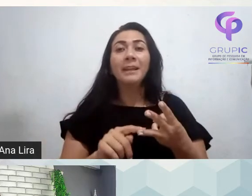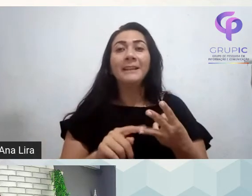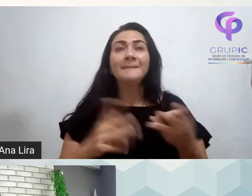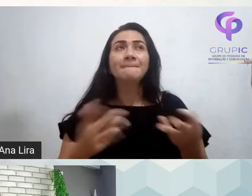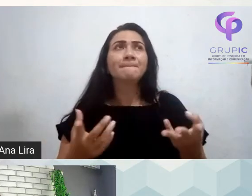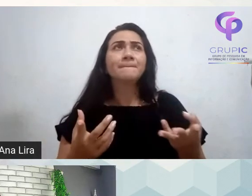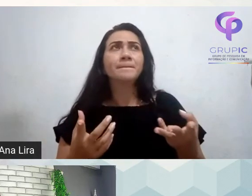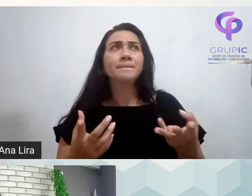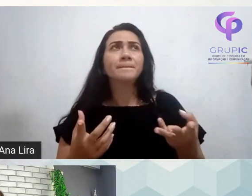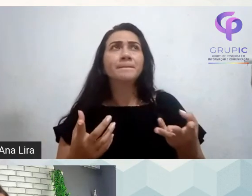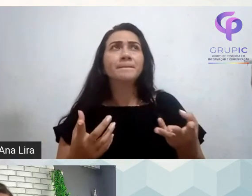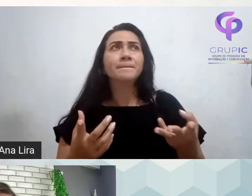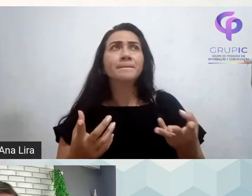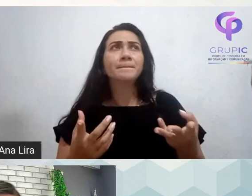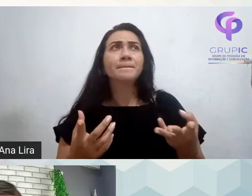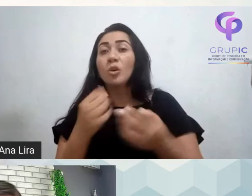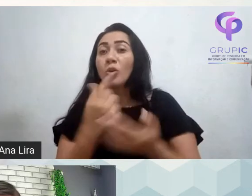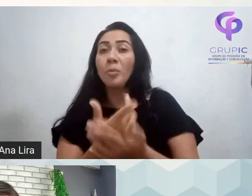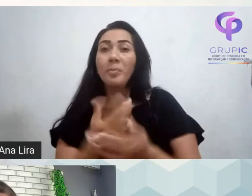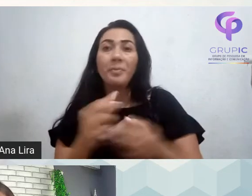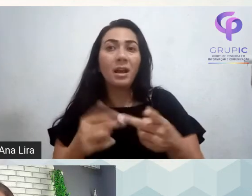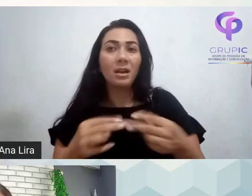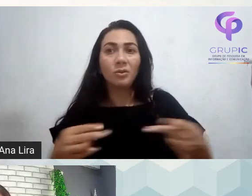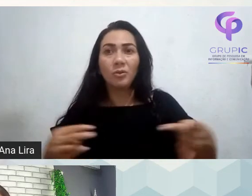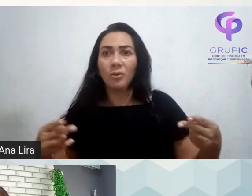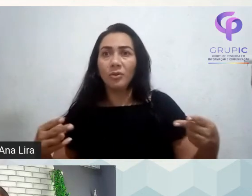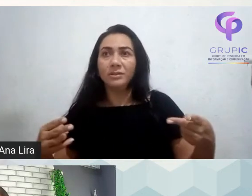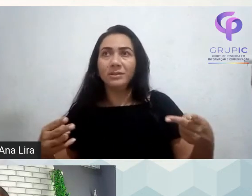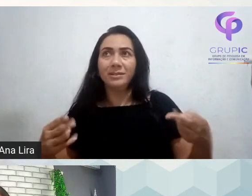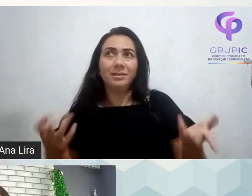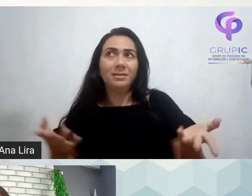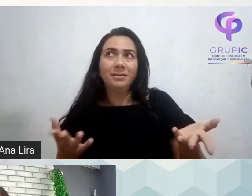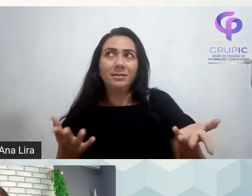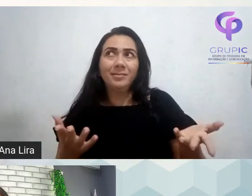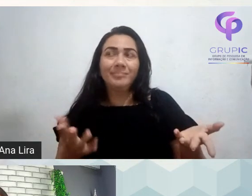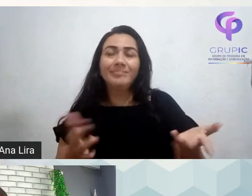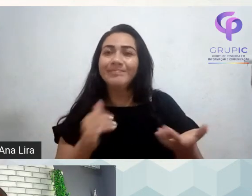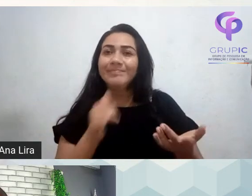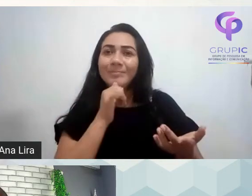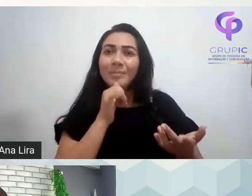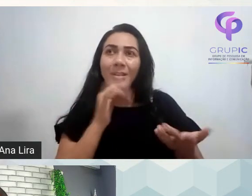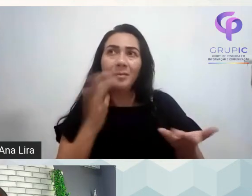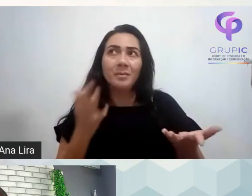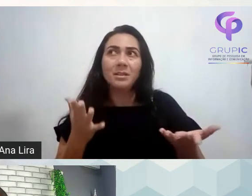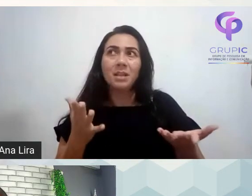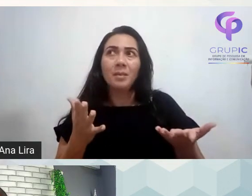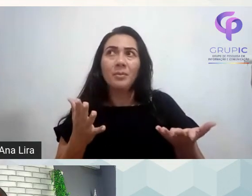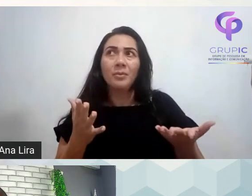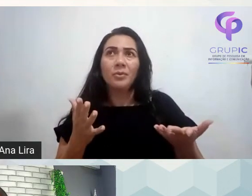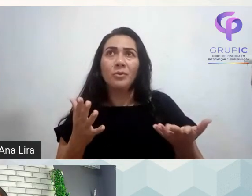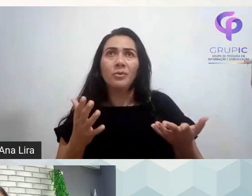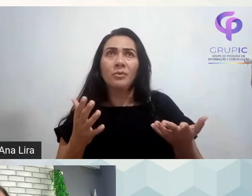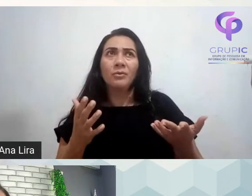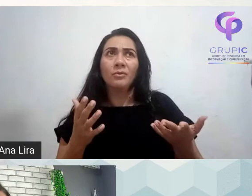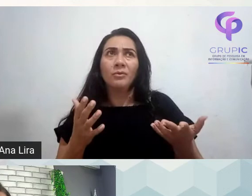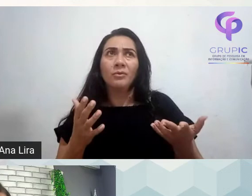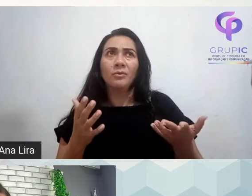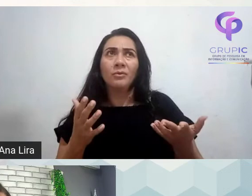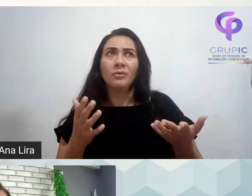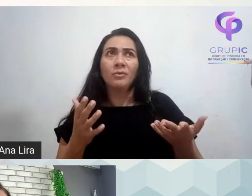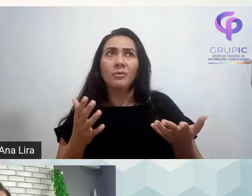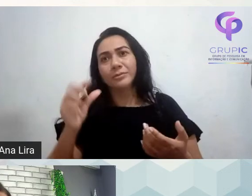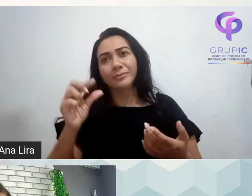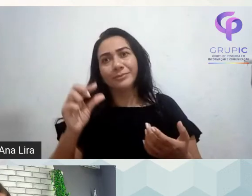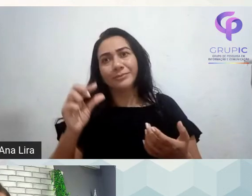do equipamento que você quer comprar, existem vários tipos de marcas e, consequentemente, vários valores, sendo eles ou um pouco